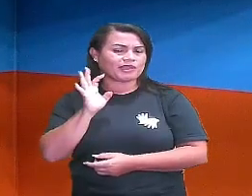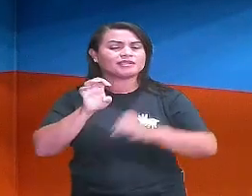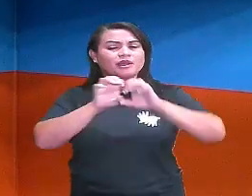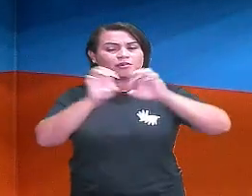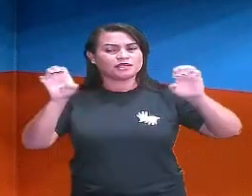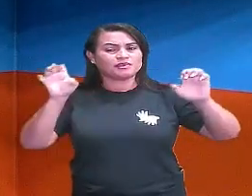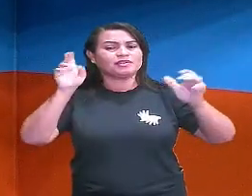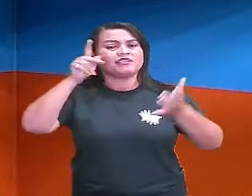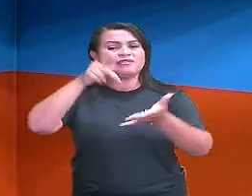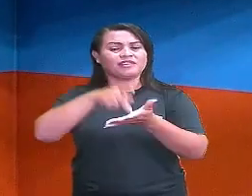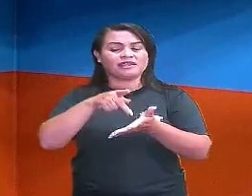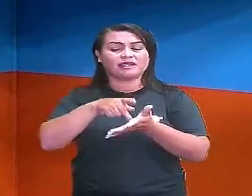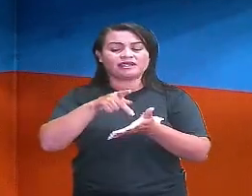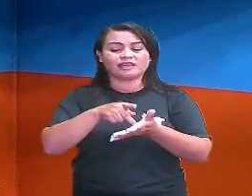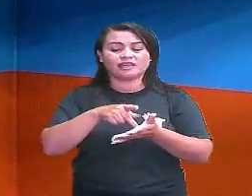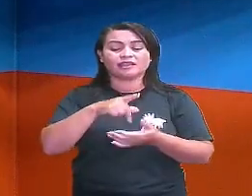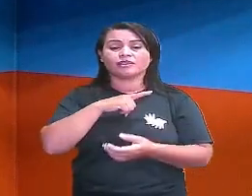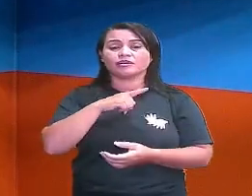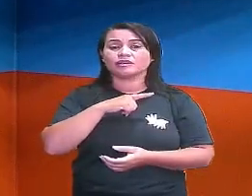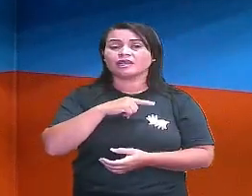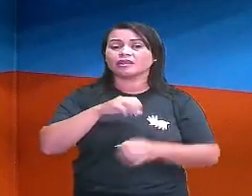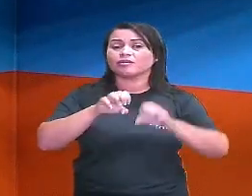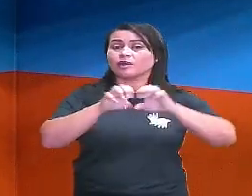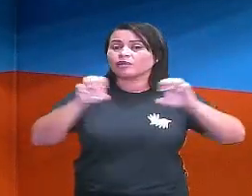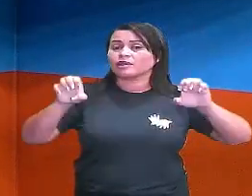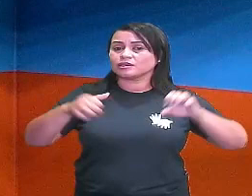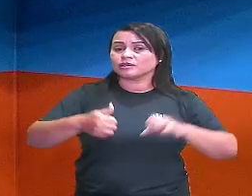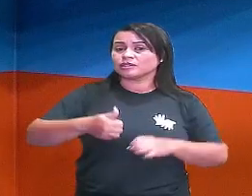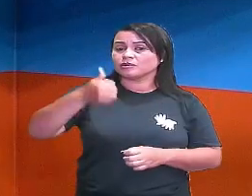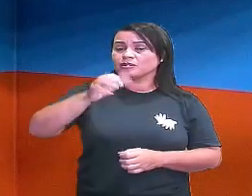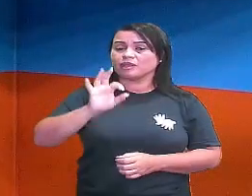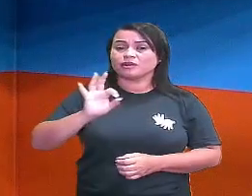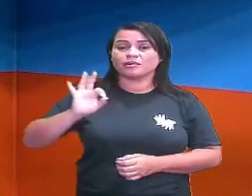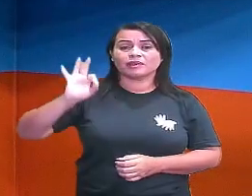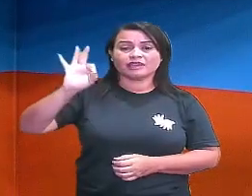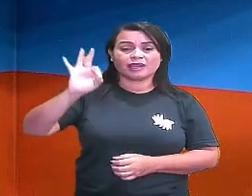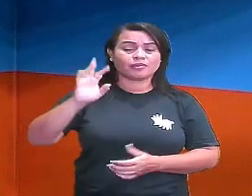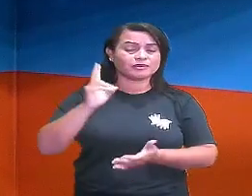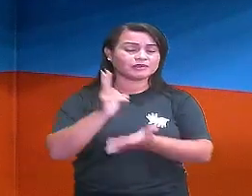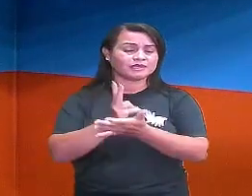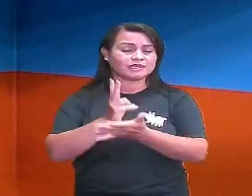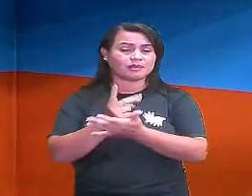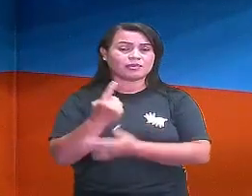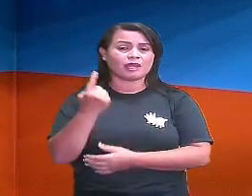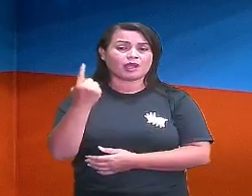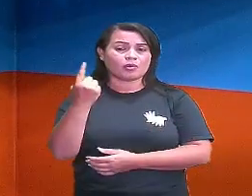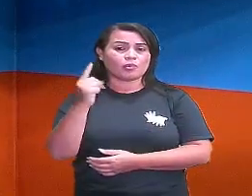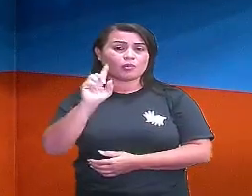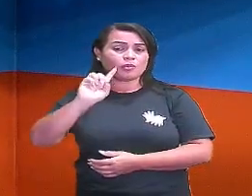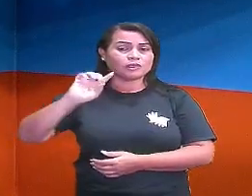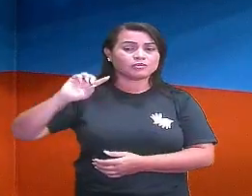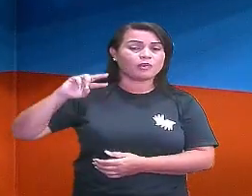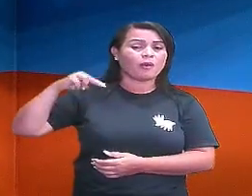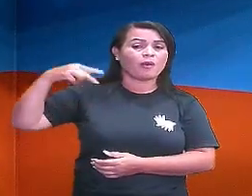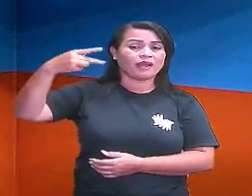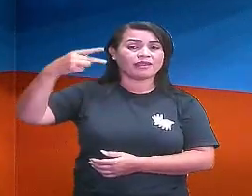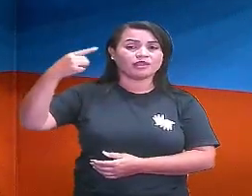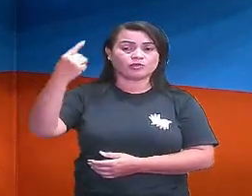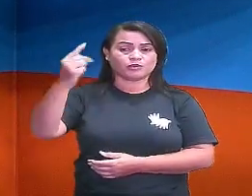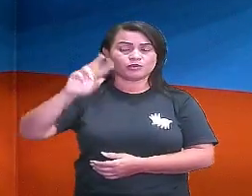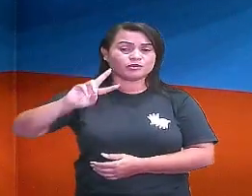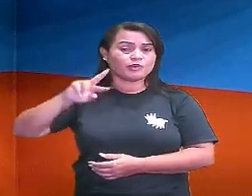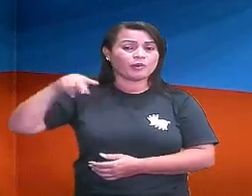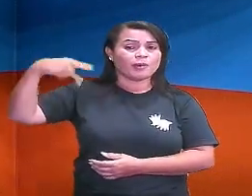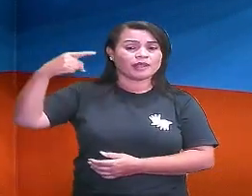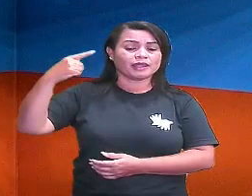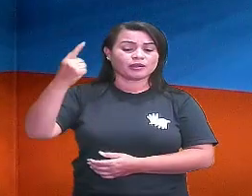verdadeira. Então, numa equação do primeiro grau, o expoente da incógnita é sempre 1. Então, vejam aqui ó, a incógnita x, né?